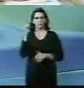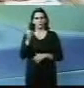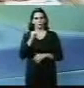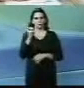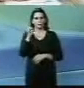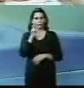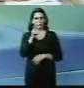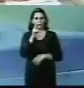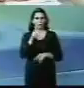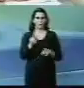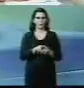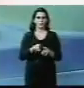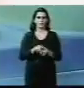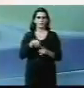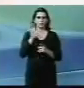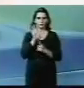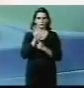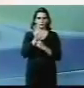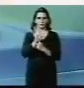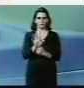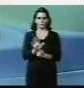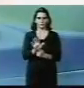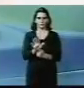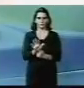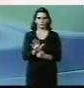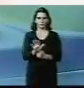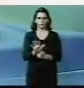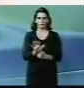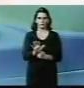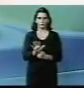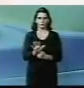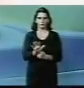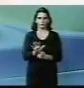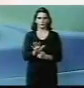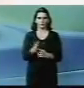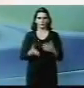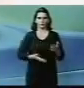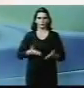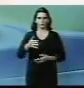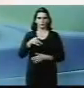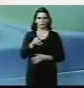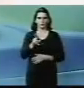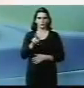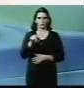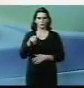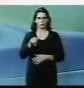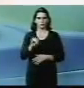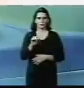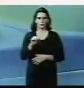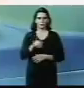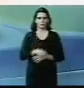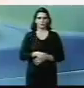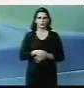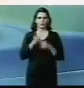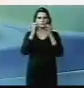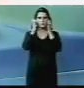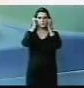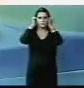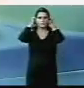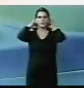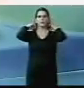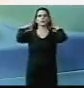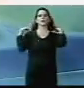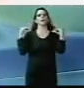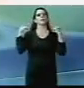notar, acompanhando o slide, que o servidor de proxy, né, mas ele